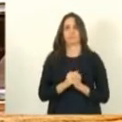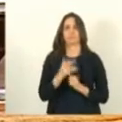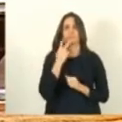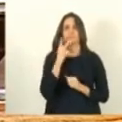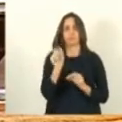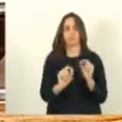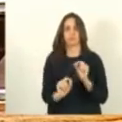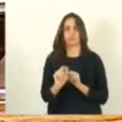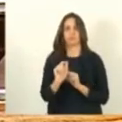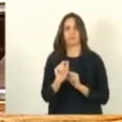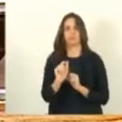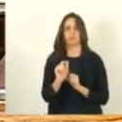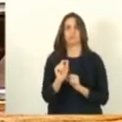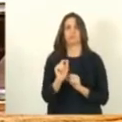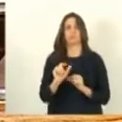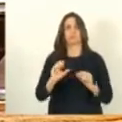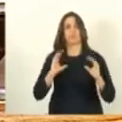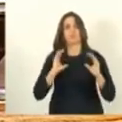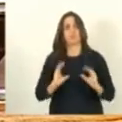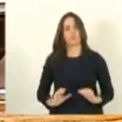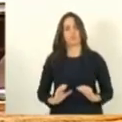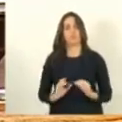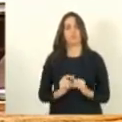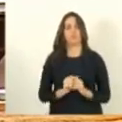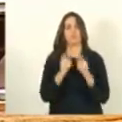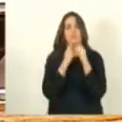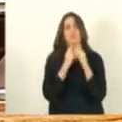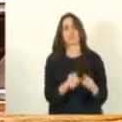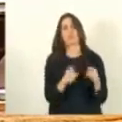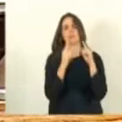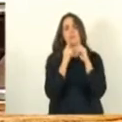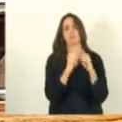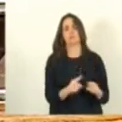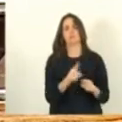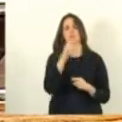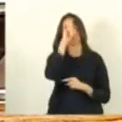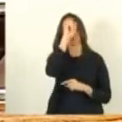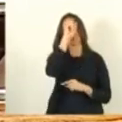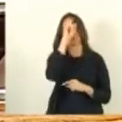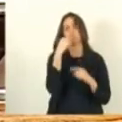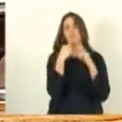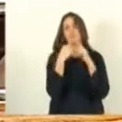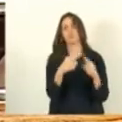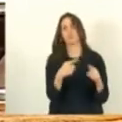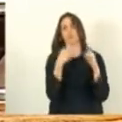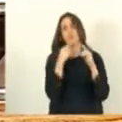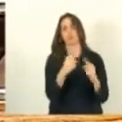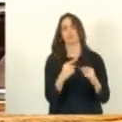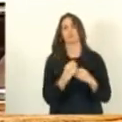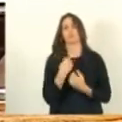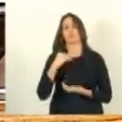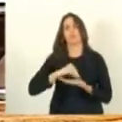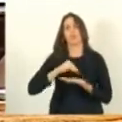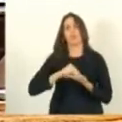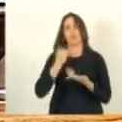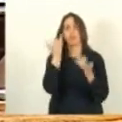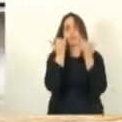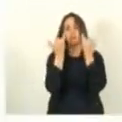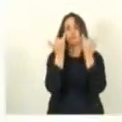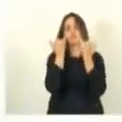falou de toda a conduta, ela vinha reclamando do hospital, da condução, da falta de